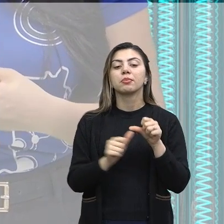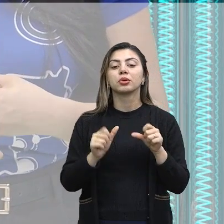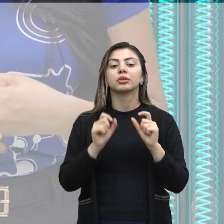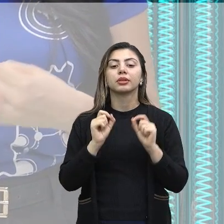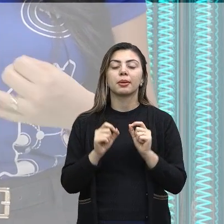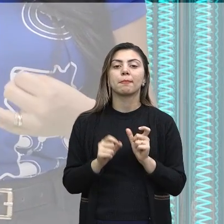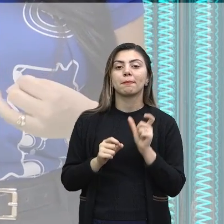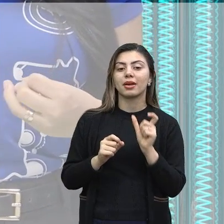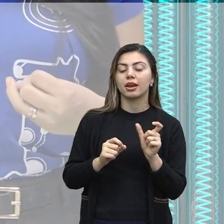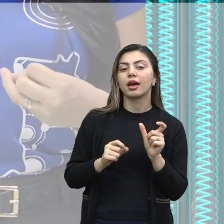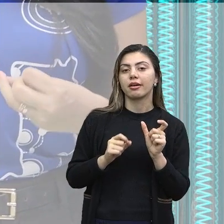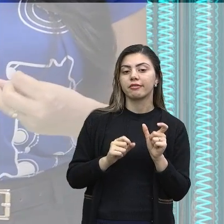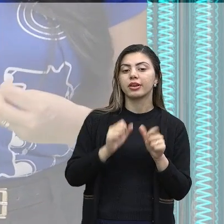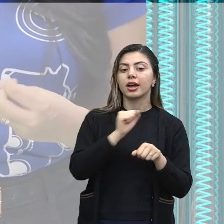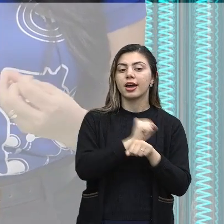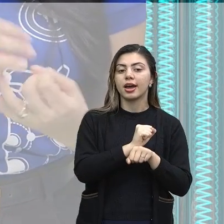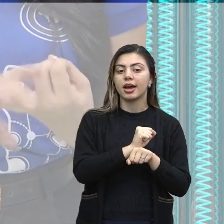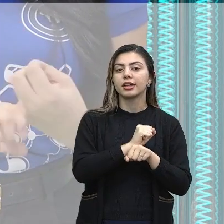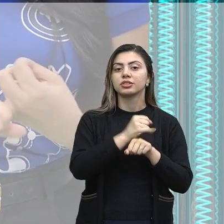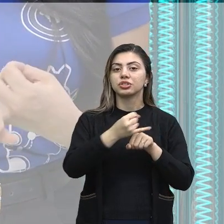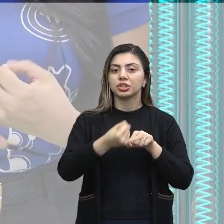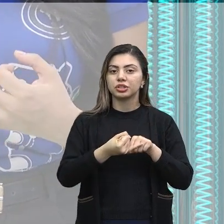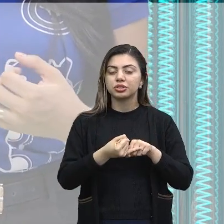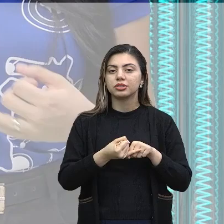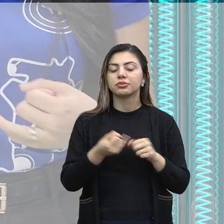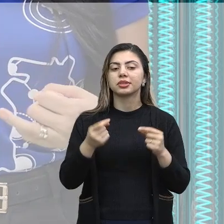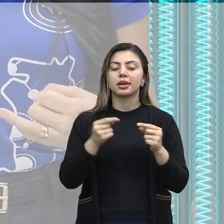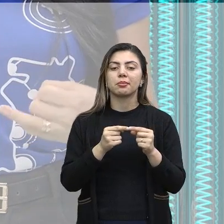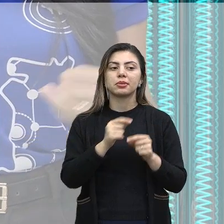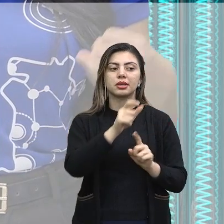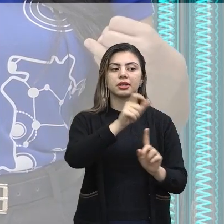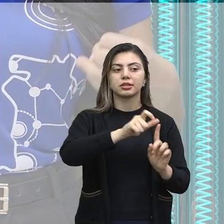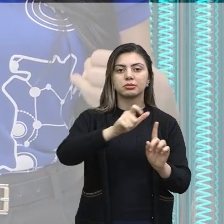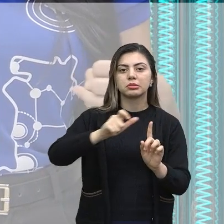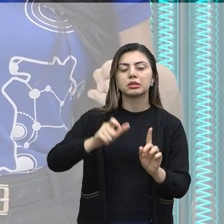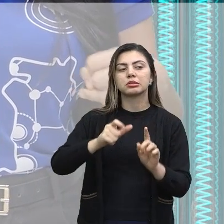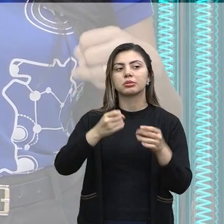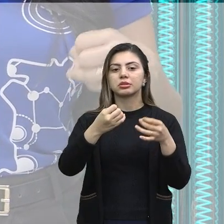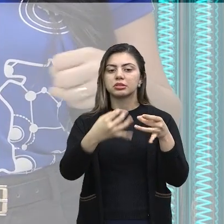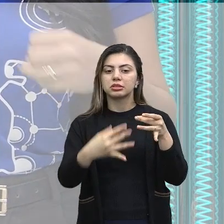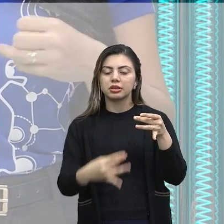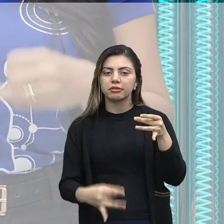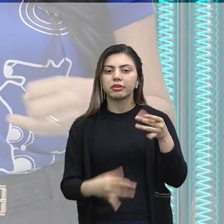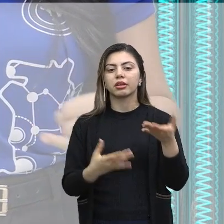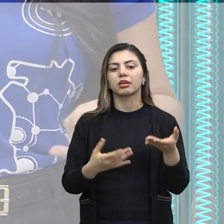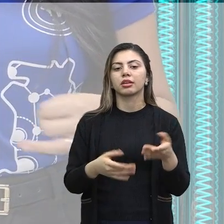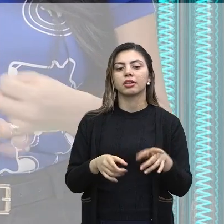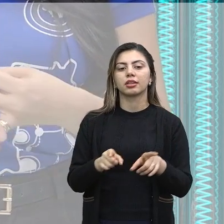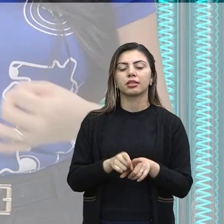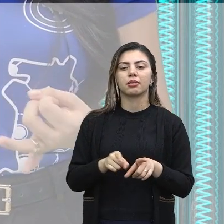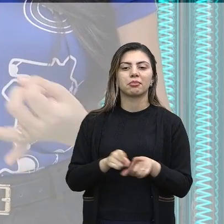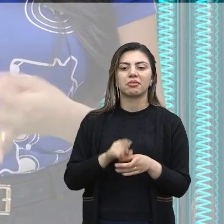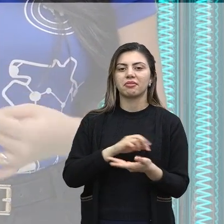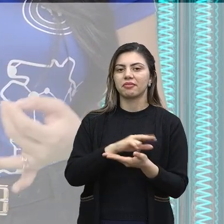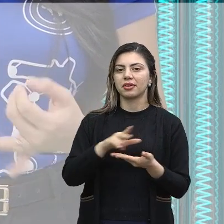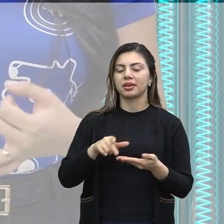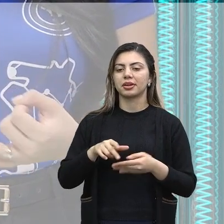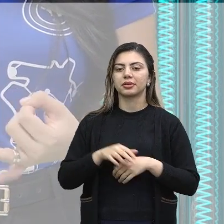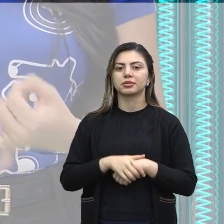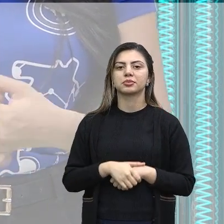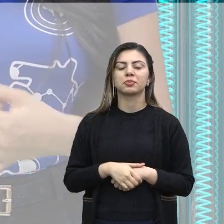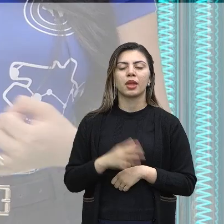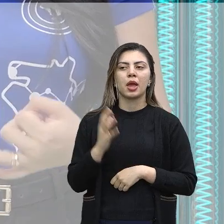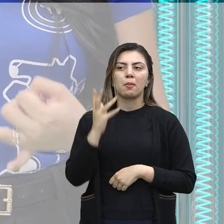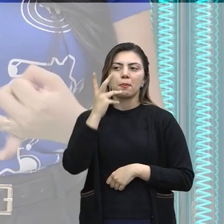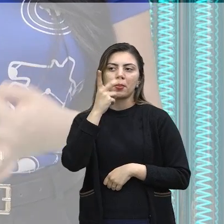são palavras que nós usamos para descrever pessoas, beautiful, tall, short, expensive, bonito,